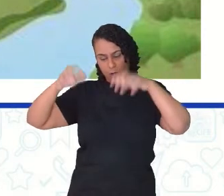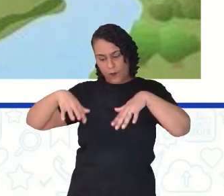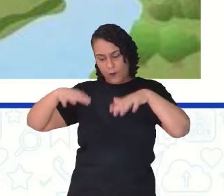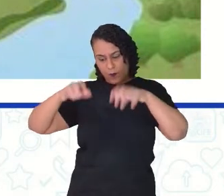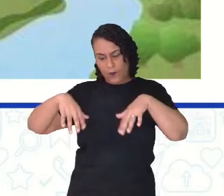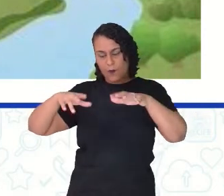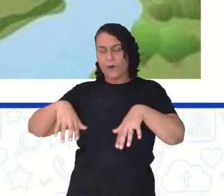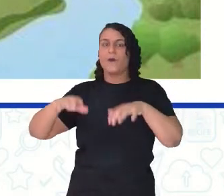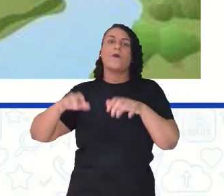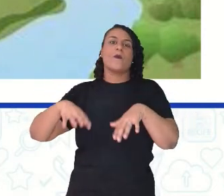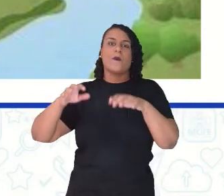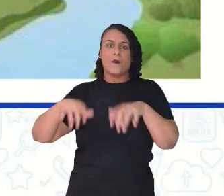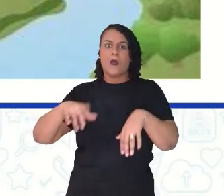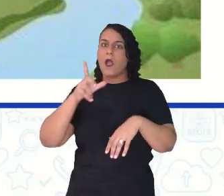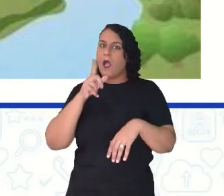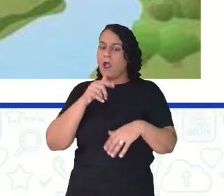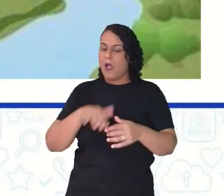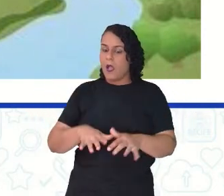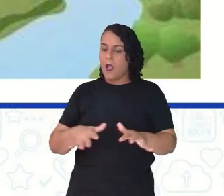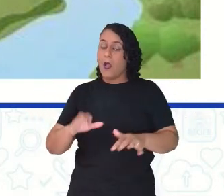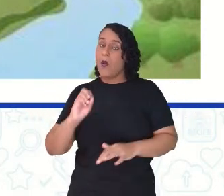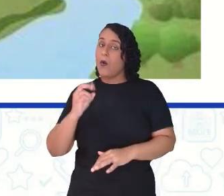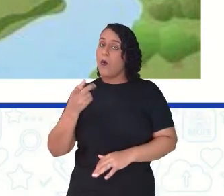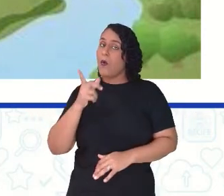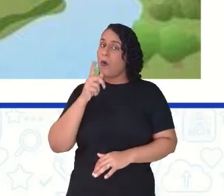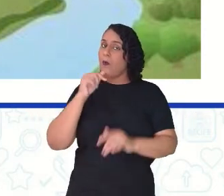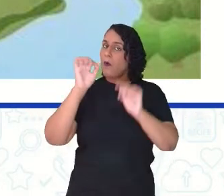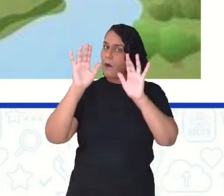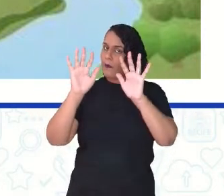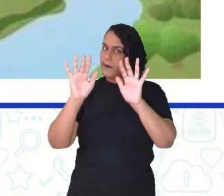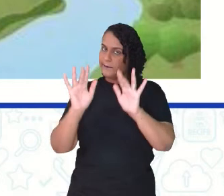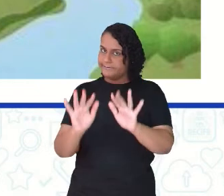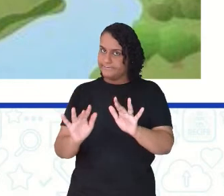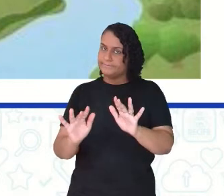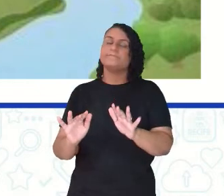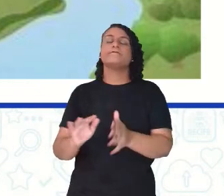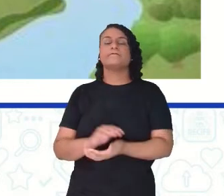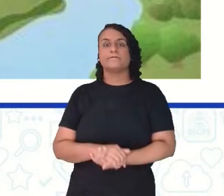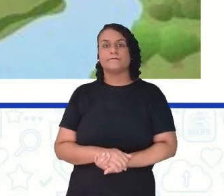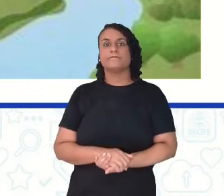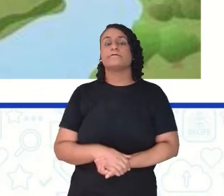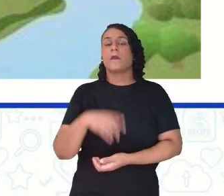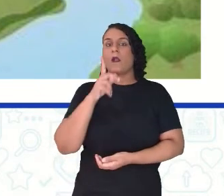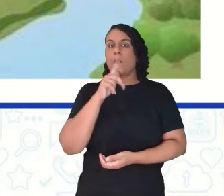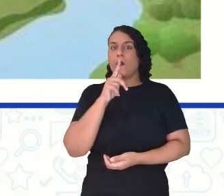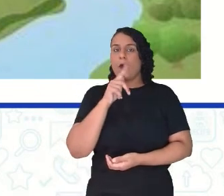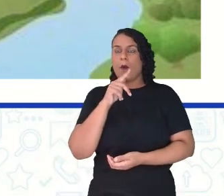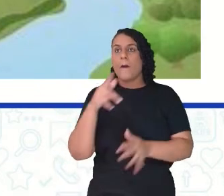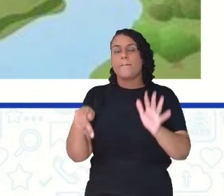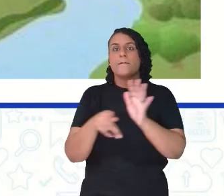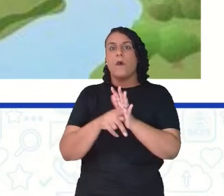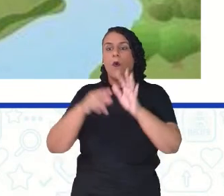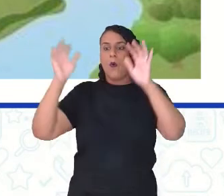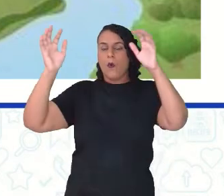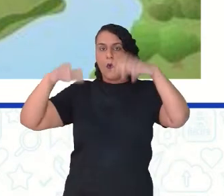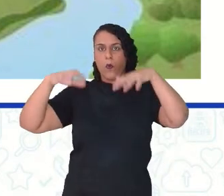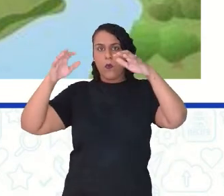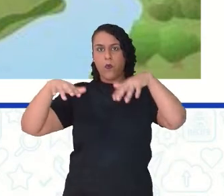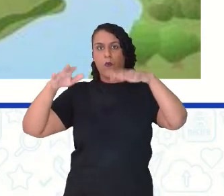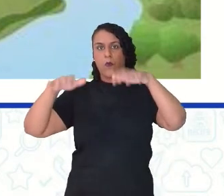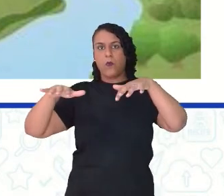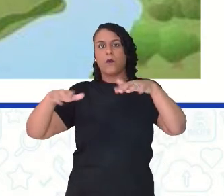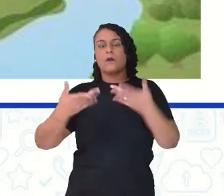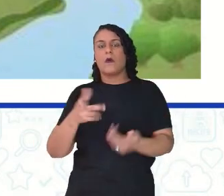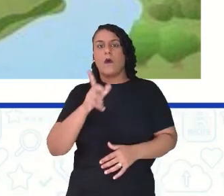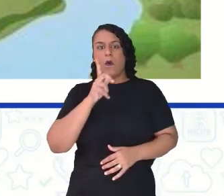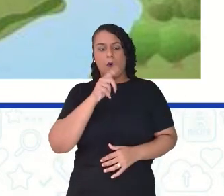em forma de chuva ou em granizo, né? Questão de neve. E essa água da chuva, ela vai, né, encher aí,